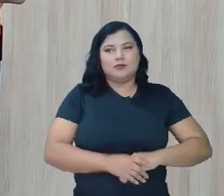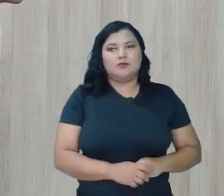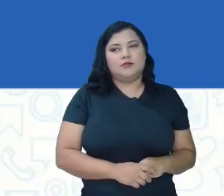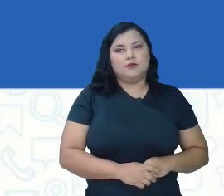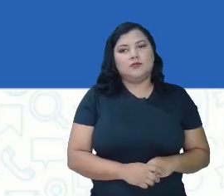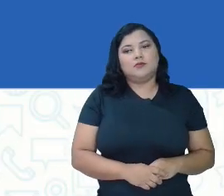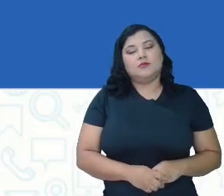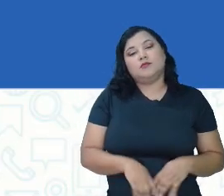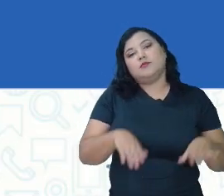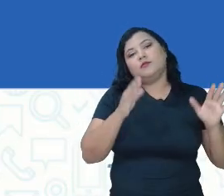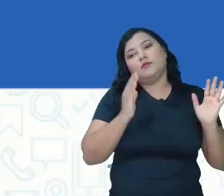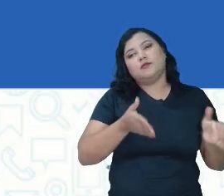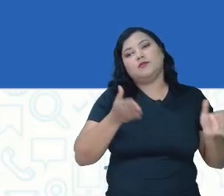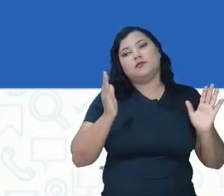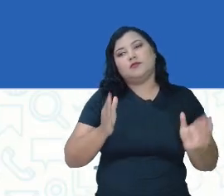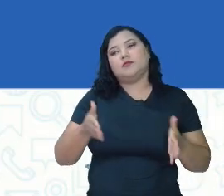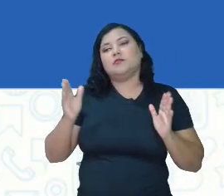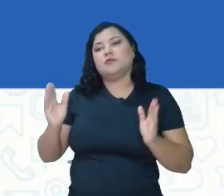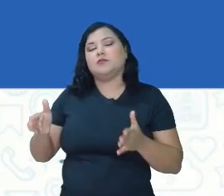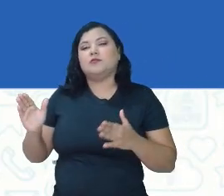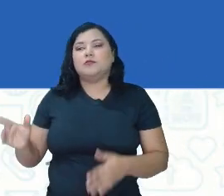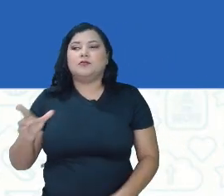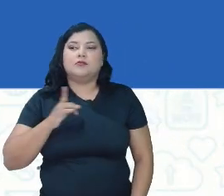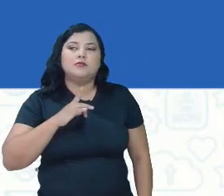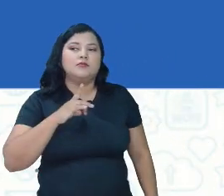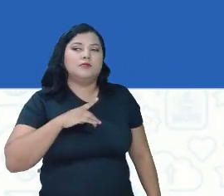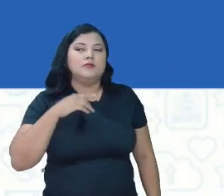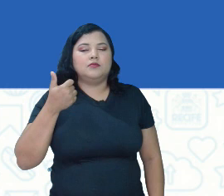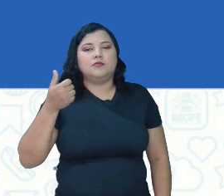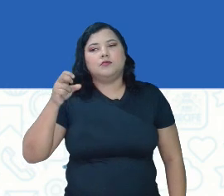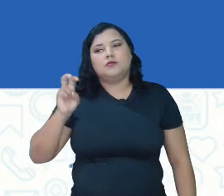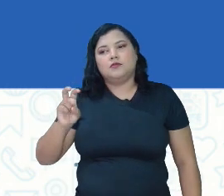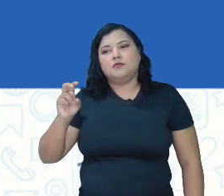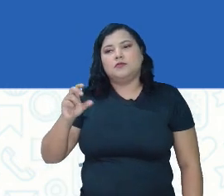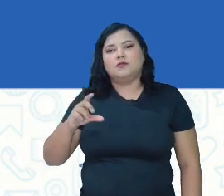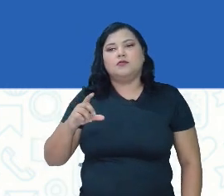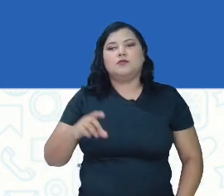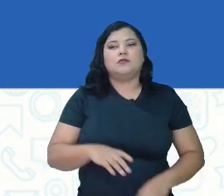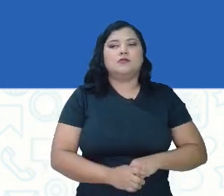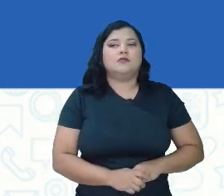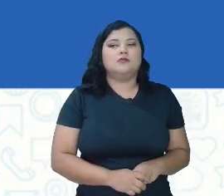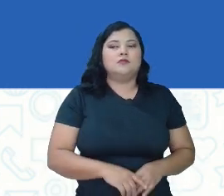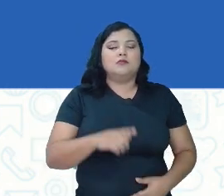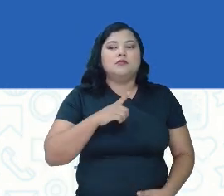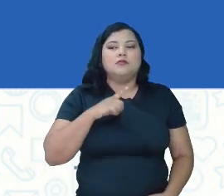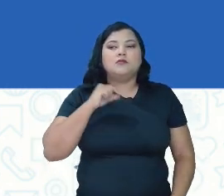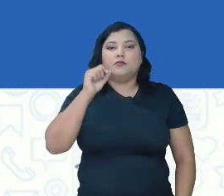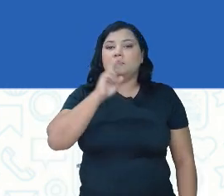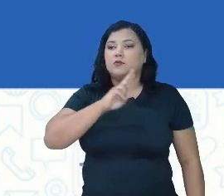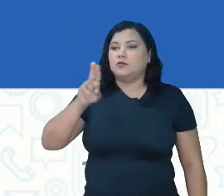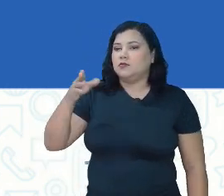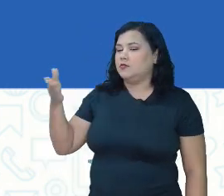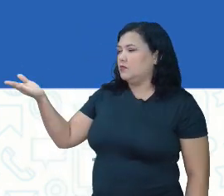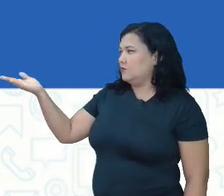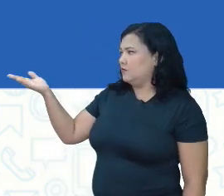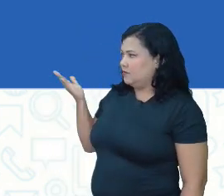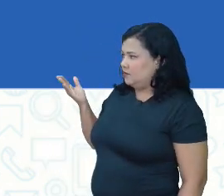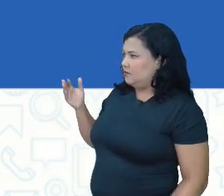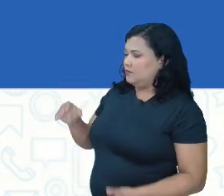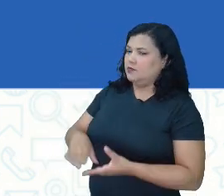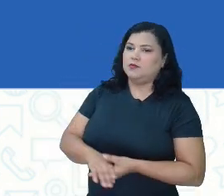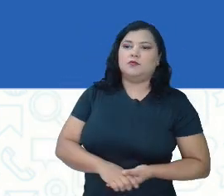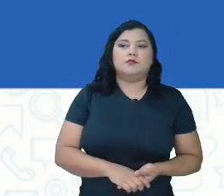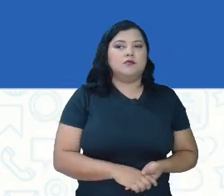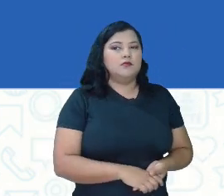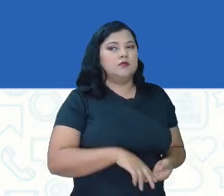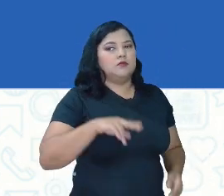em série que teve 15 volumes foi batizado Okusai Mangá. Então,